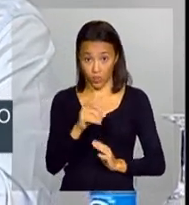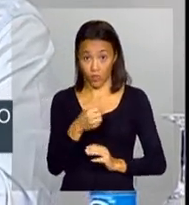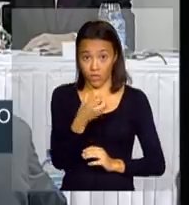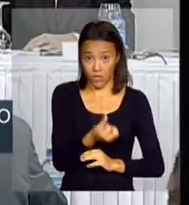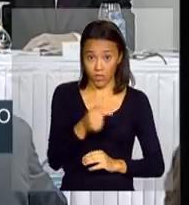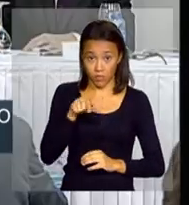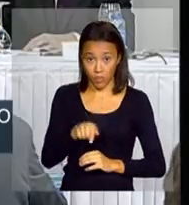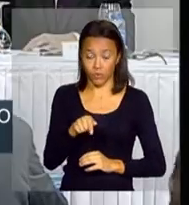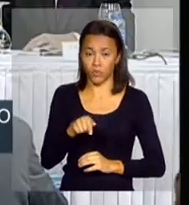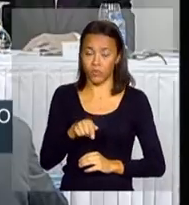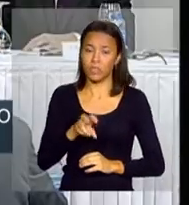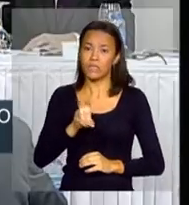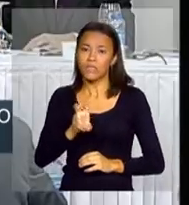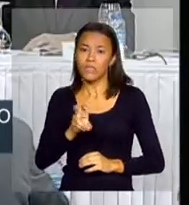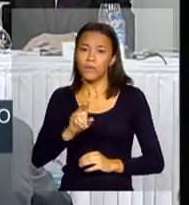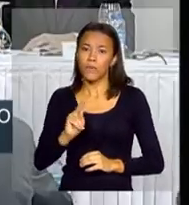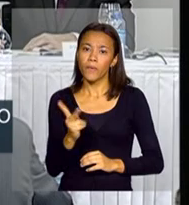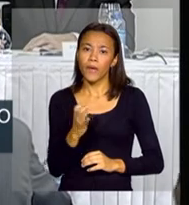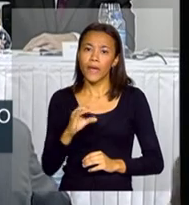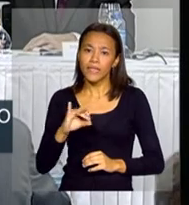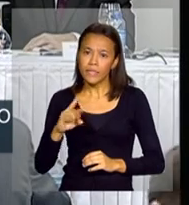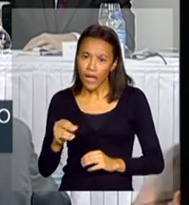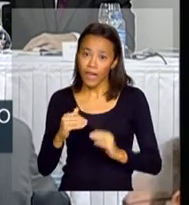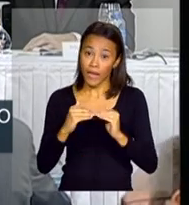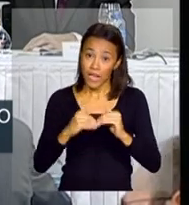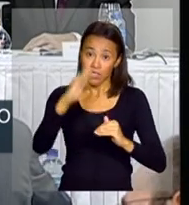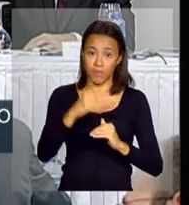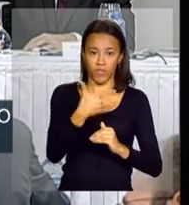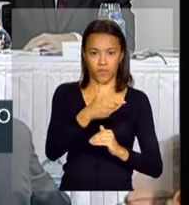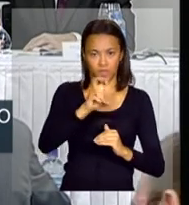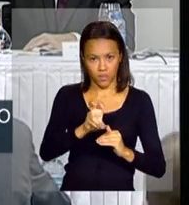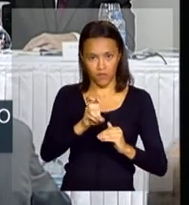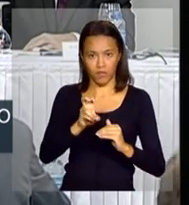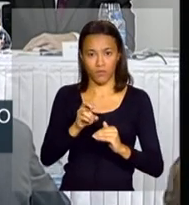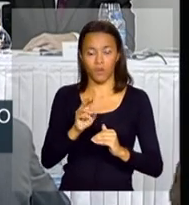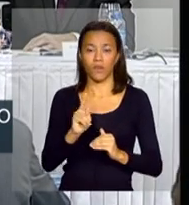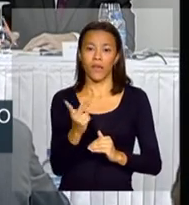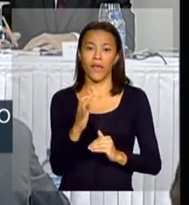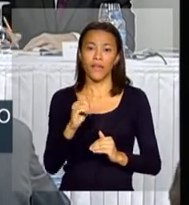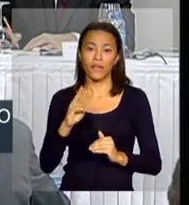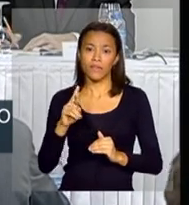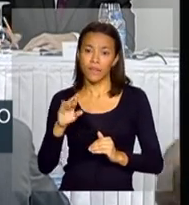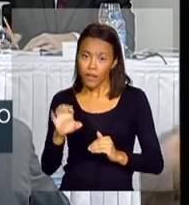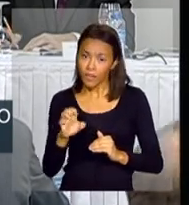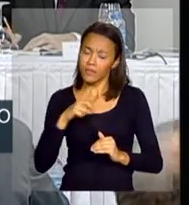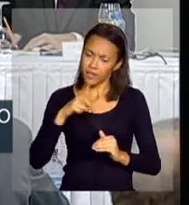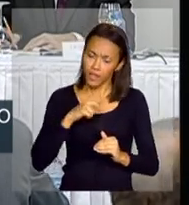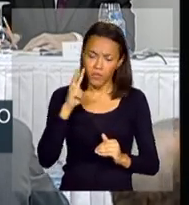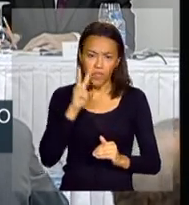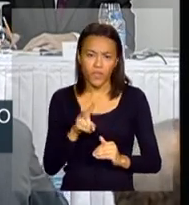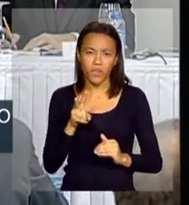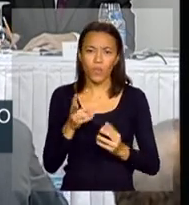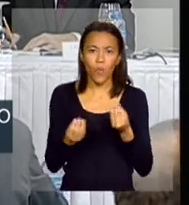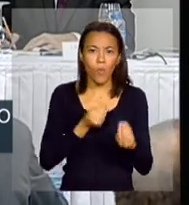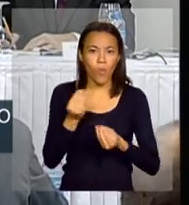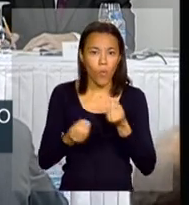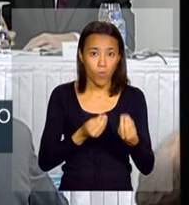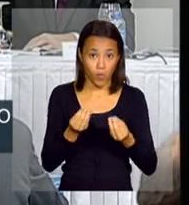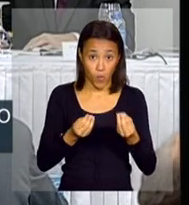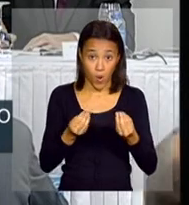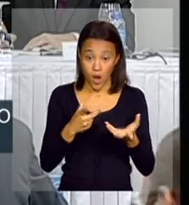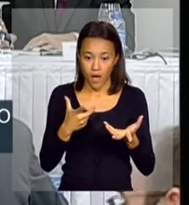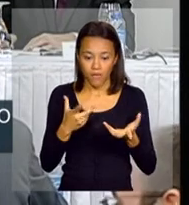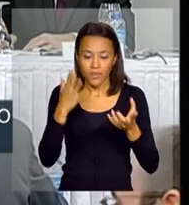6,25 hectares, enquanto o DETER opera acima de 25 hectares. Então, nós temos aí uma distância da realidade na medida em que o perfil